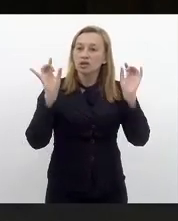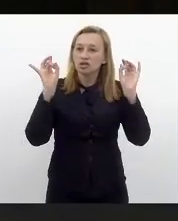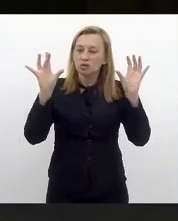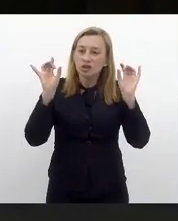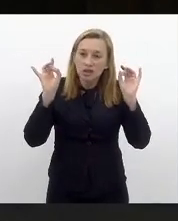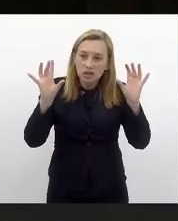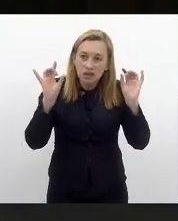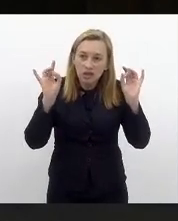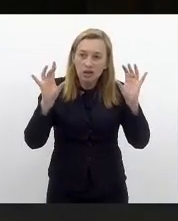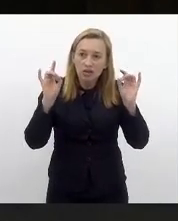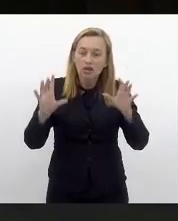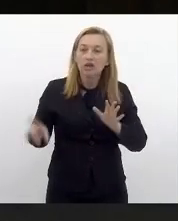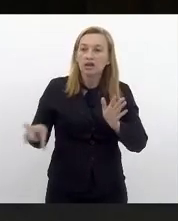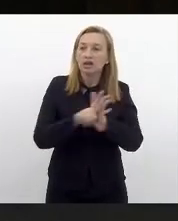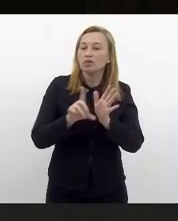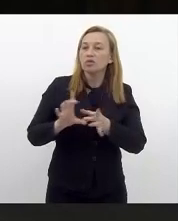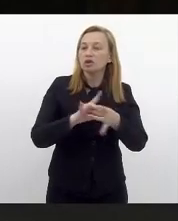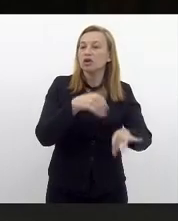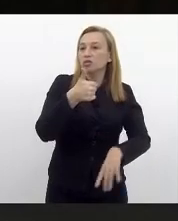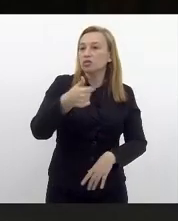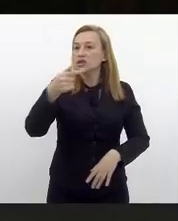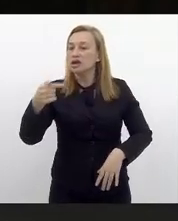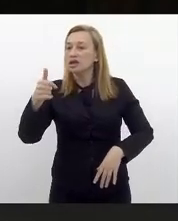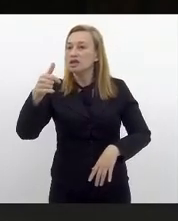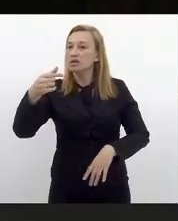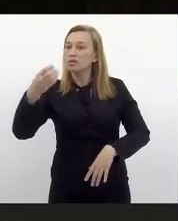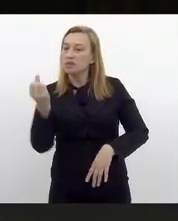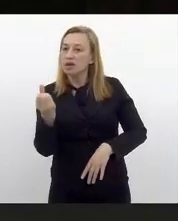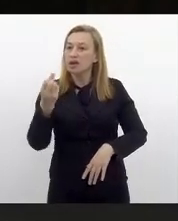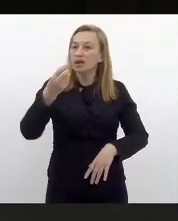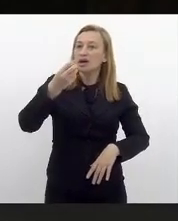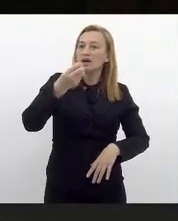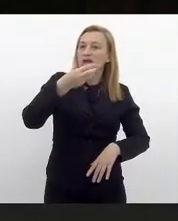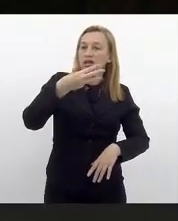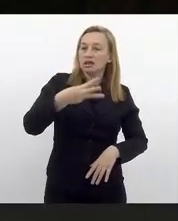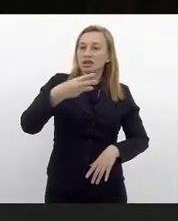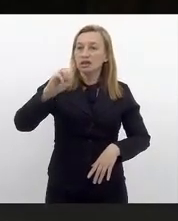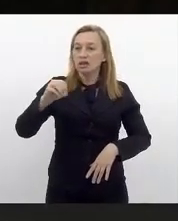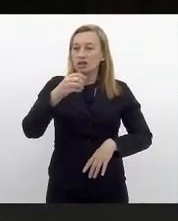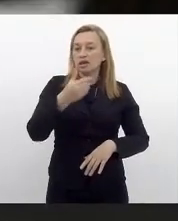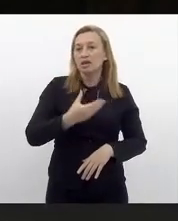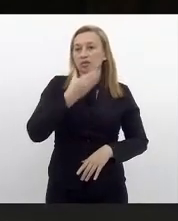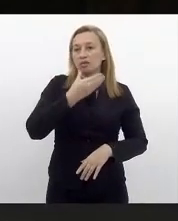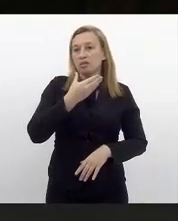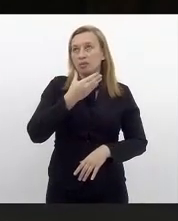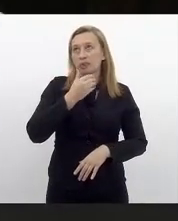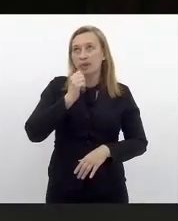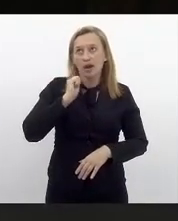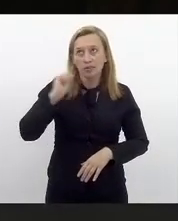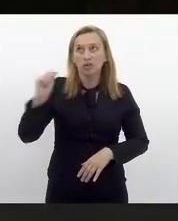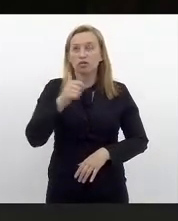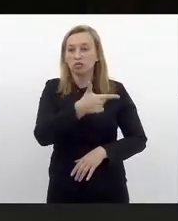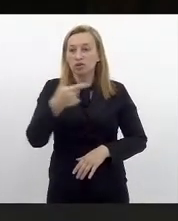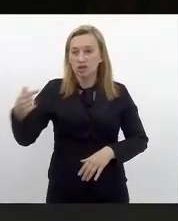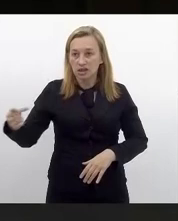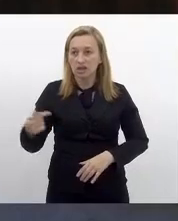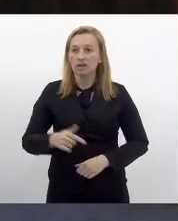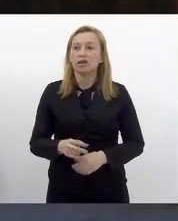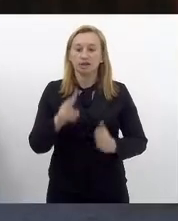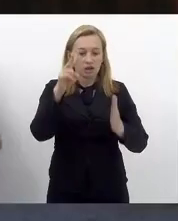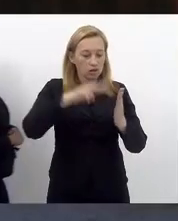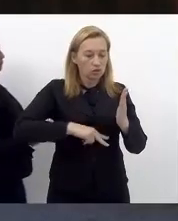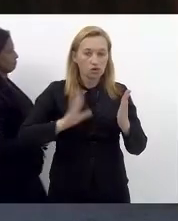especial a lei complementar Estadual nº 176 de trinta de abril de 2017 é feita a